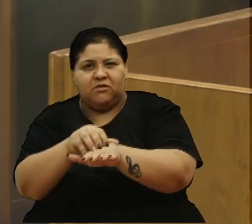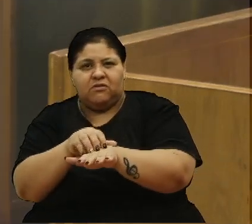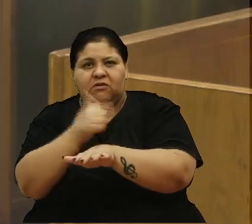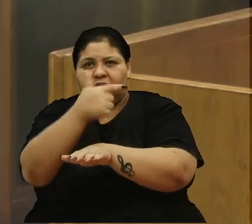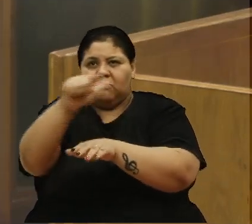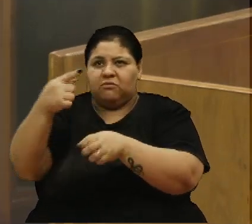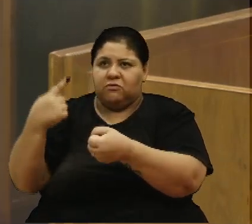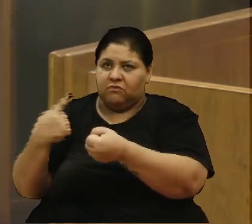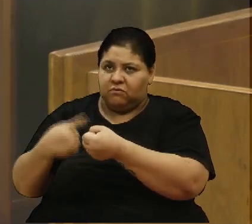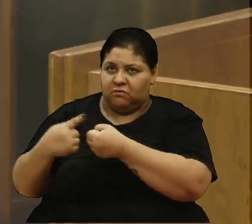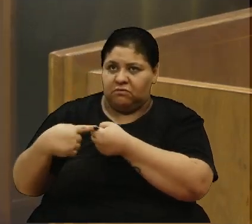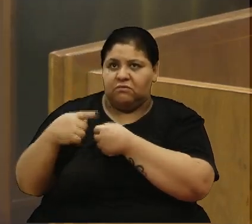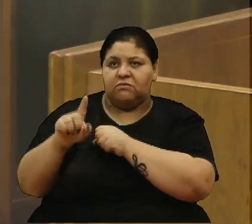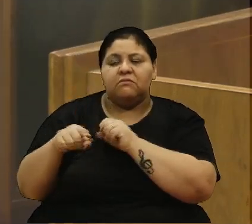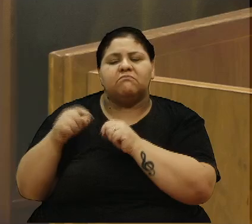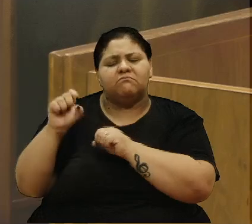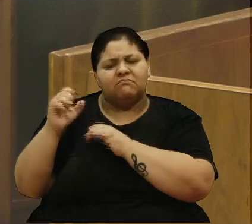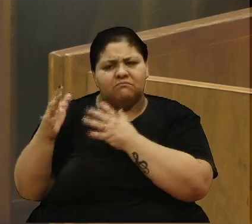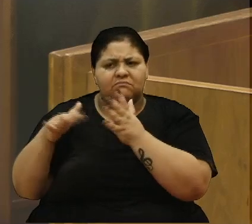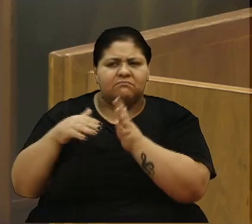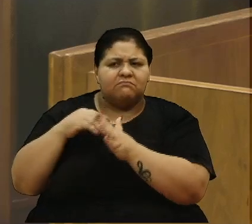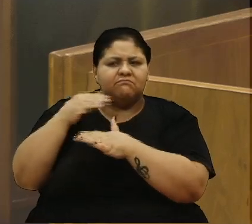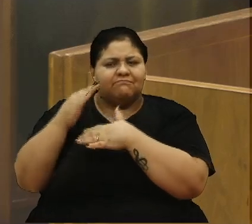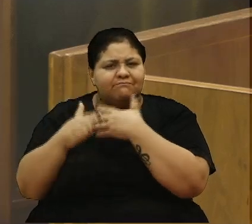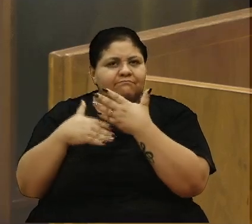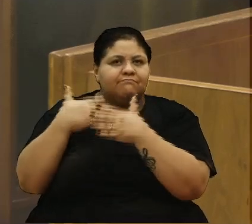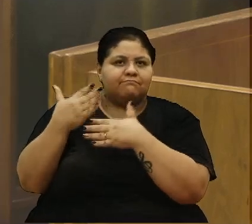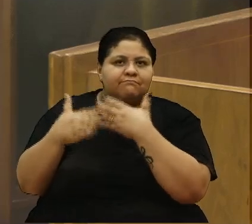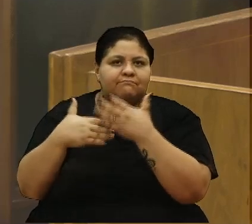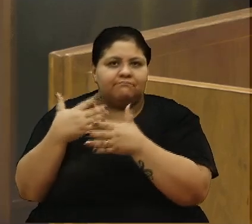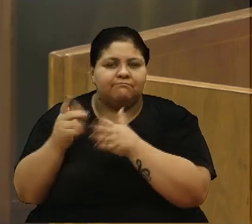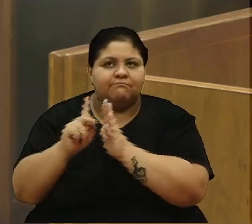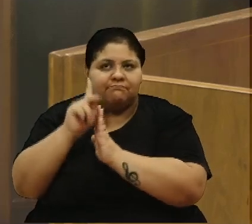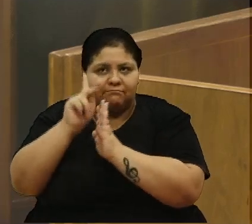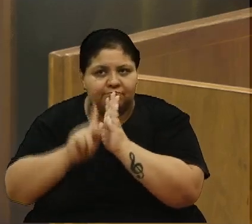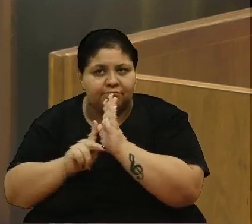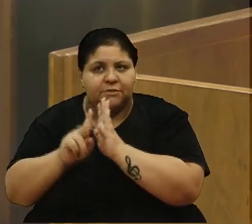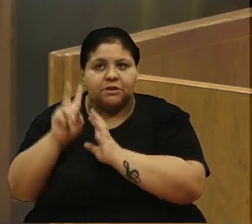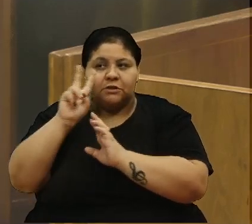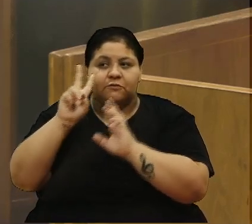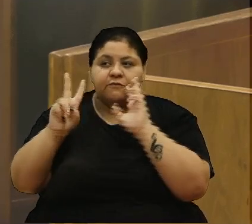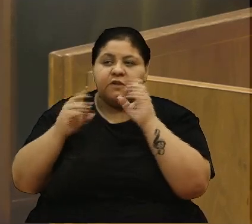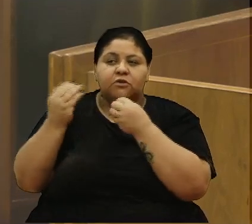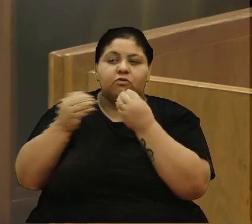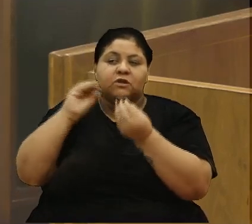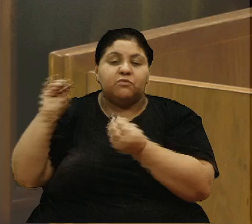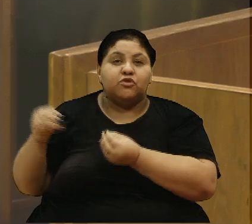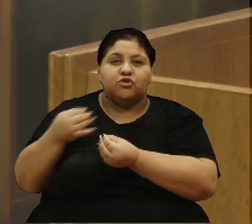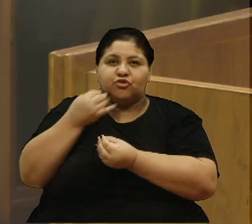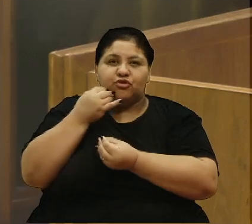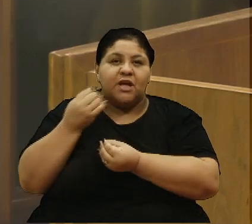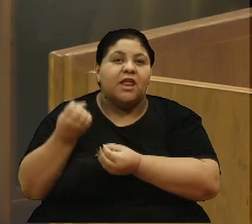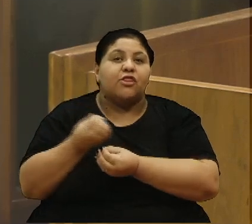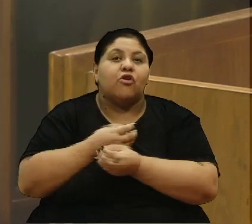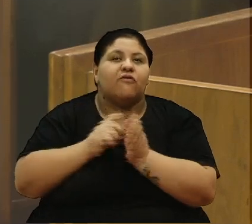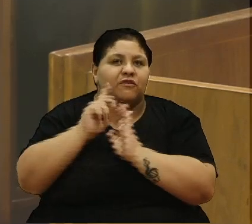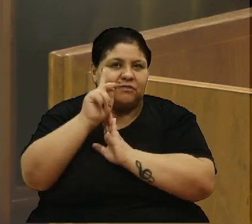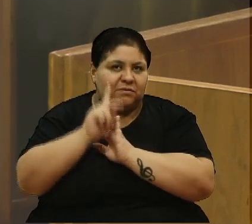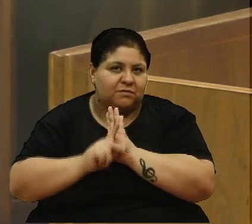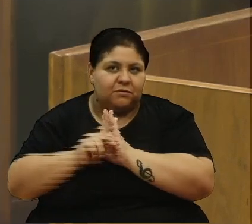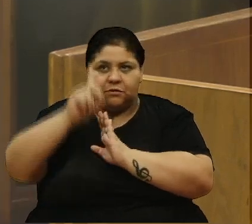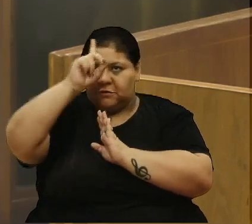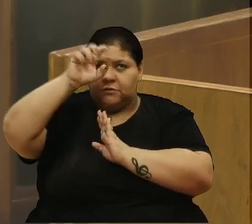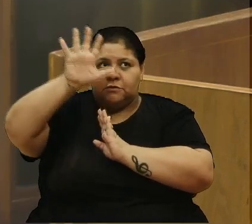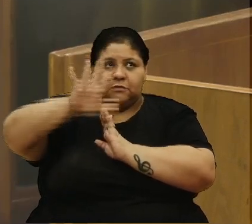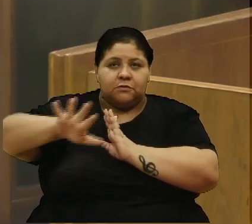outros municípios, isso no andar, né, desse projeto a gente vai vendo quais são as possibilidades. É muito novo para o Hospital